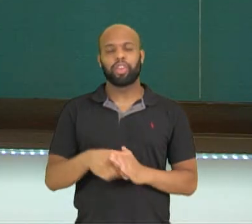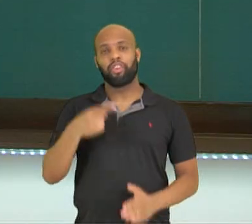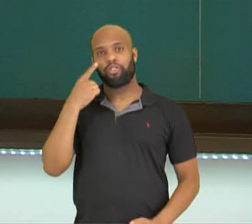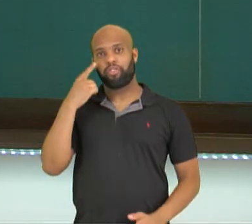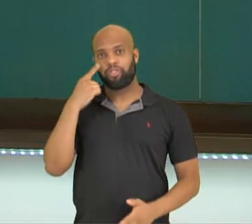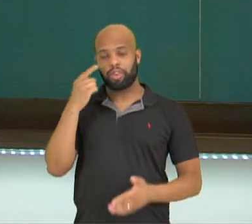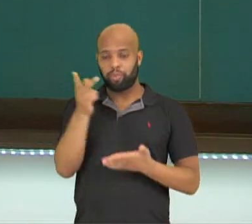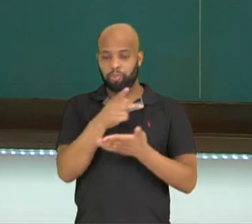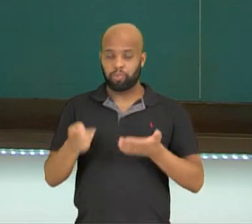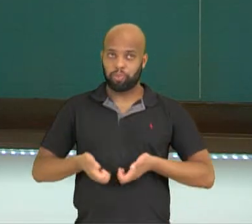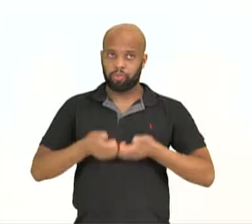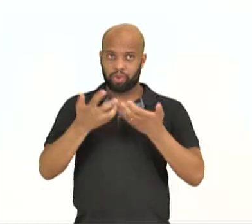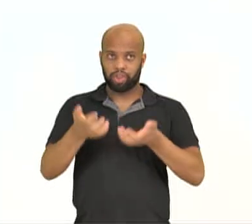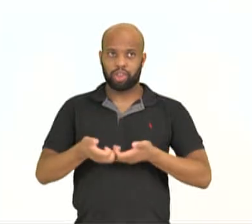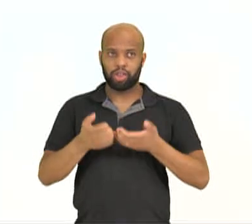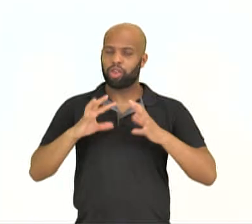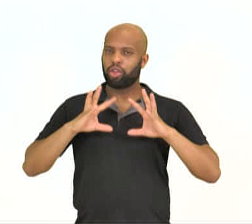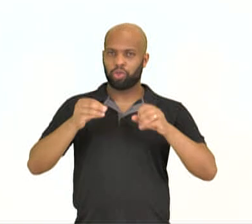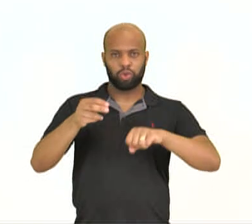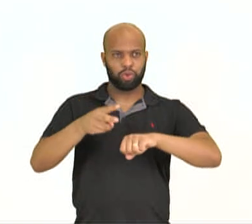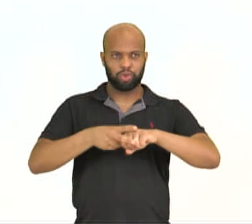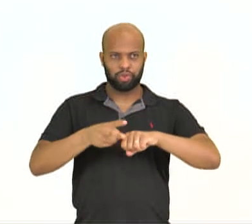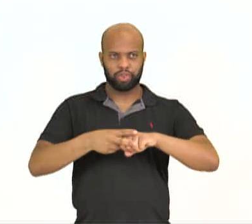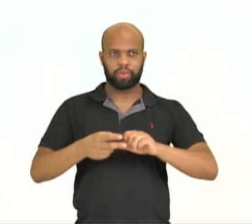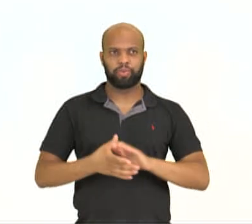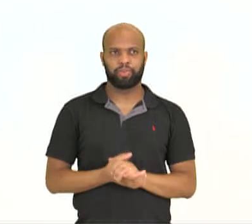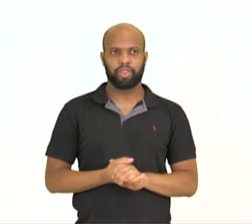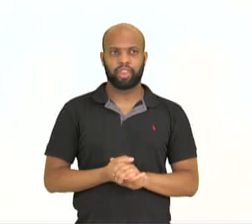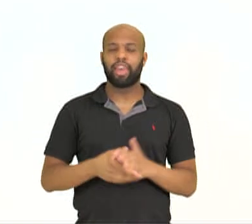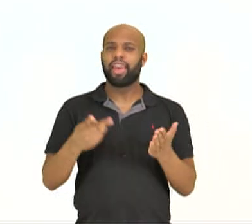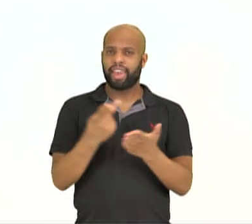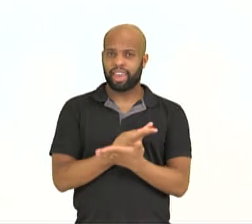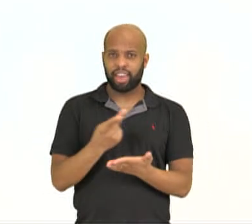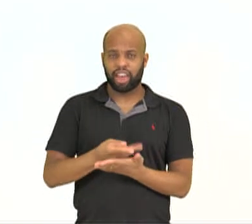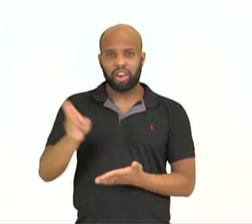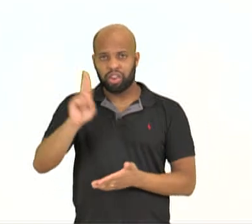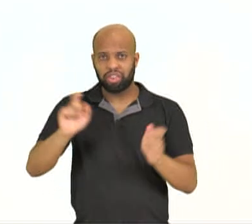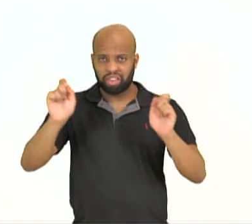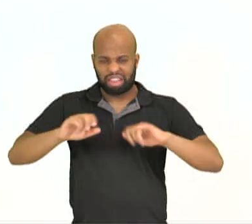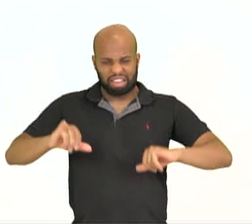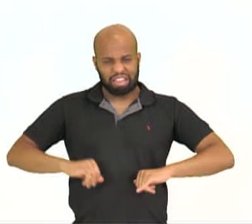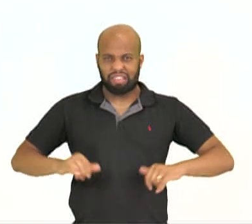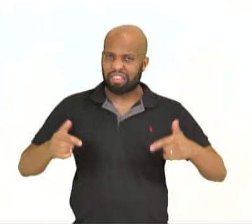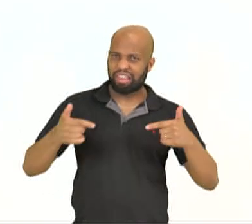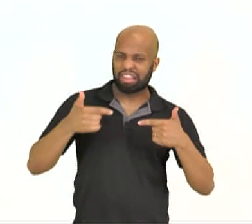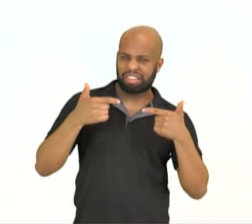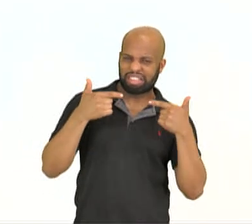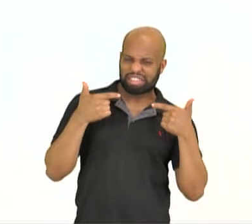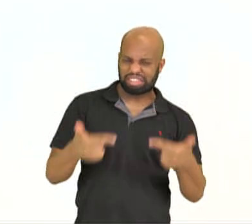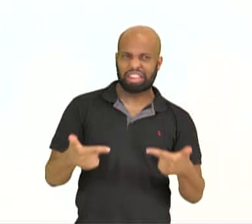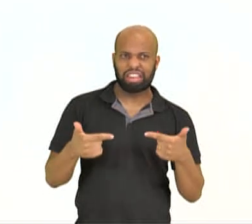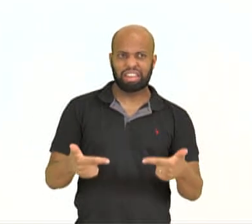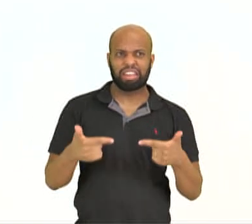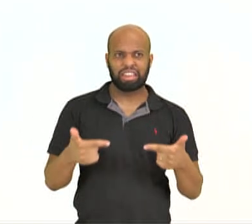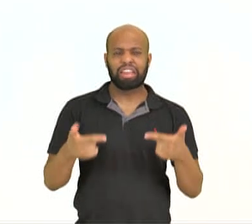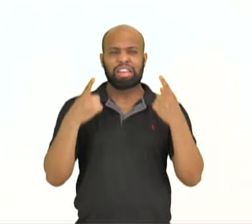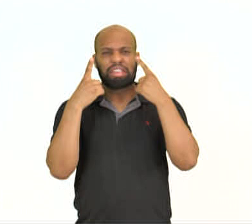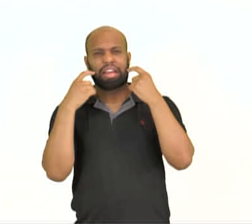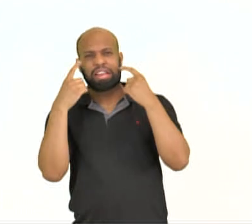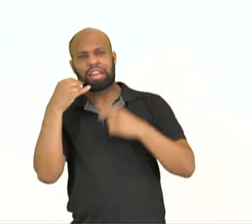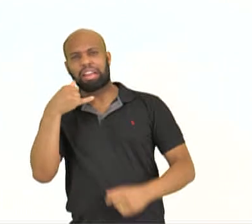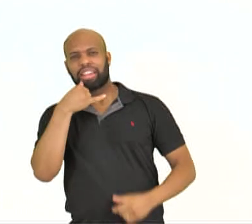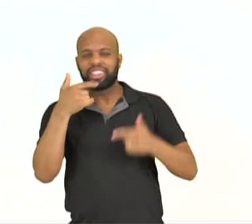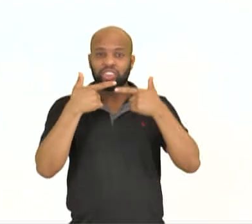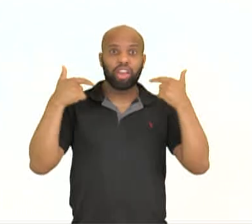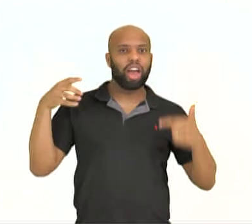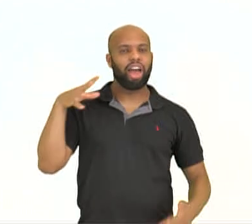este poema. Todos os verbos. Errar é útil, sofrer é chato. Chorar é triste,